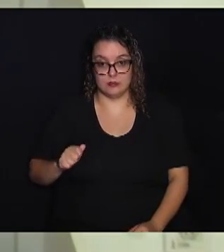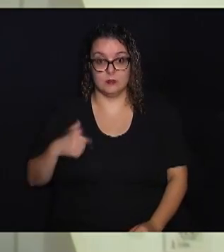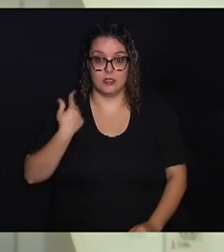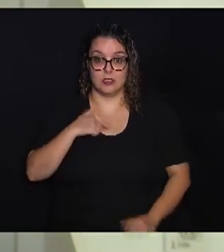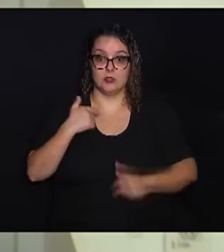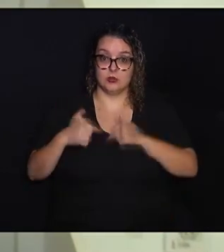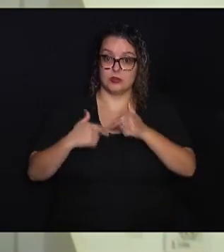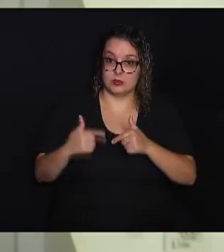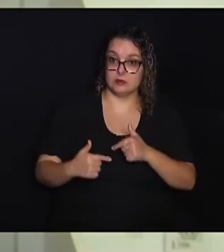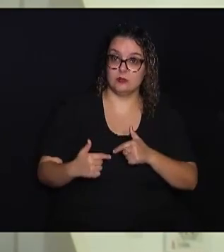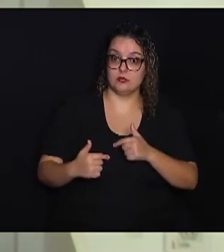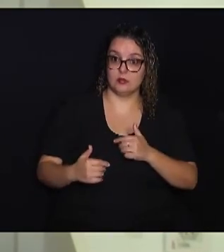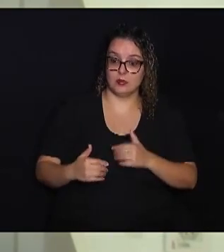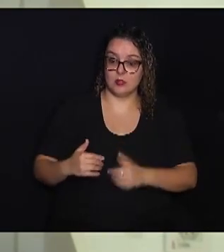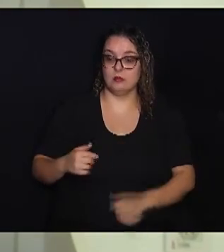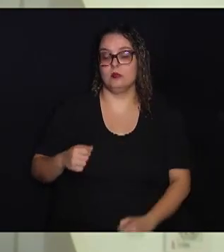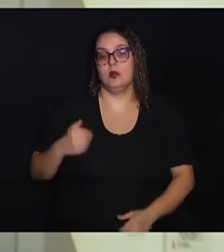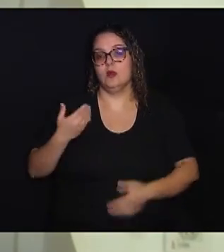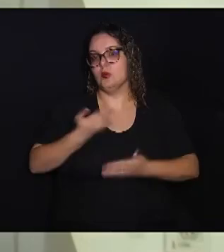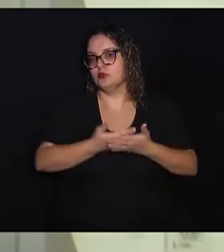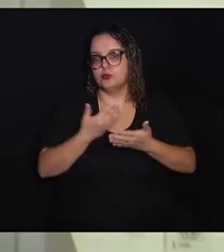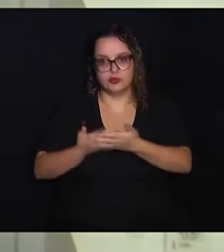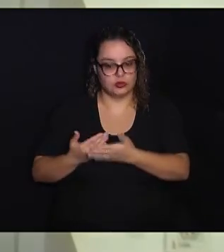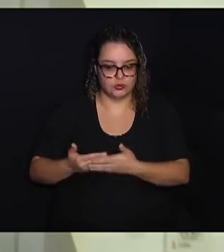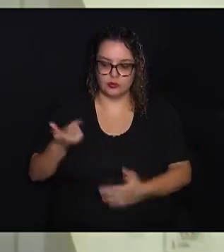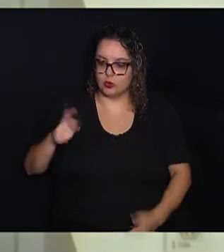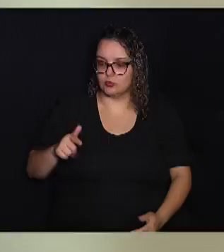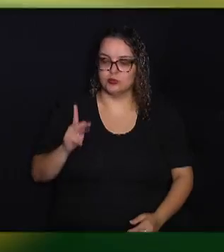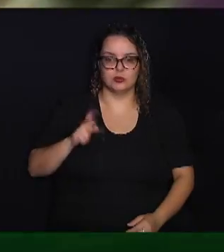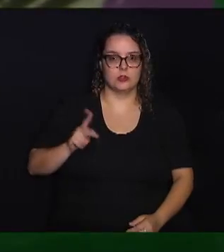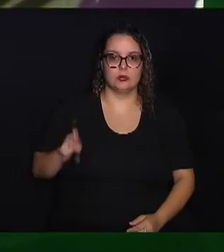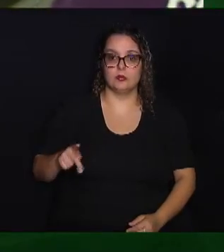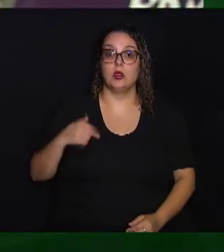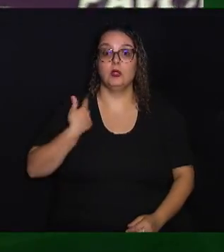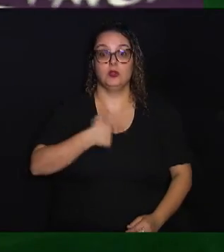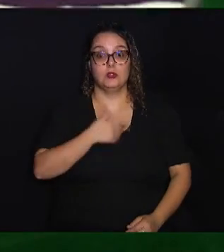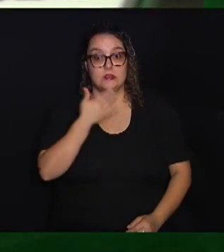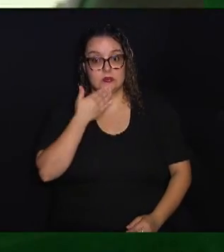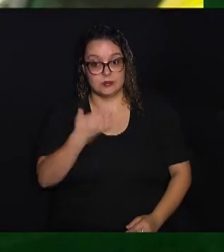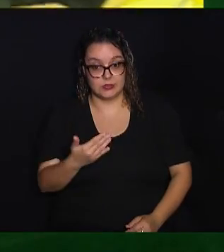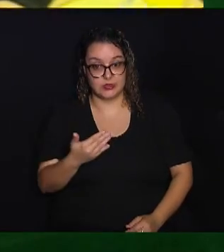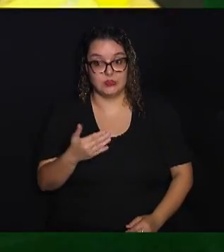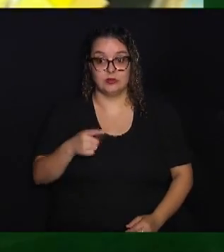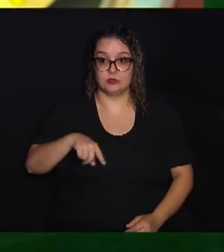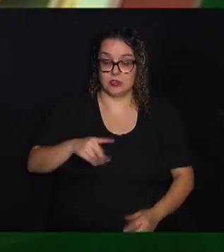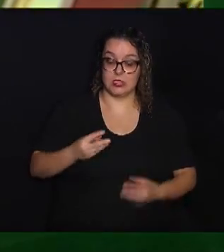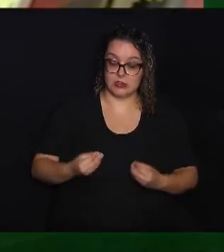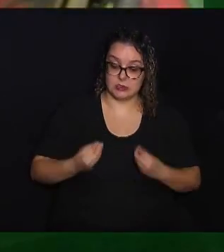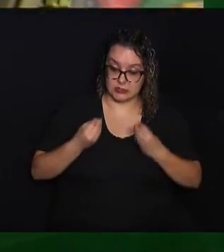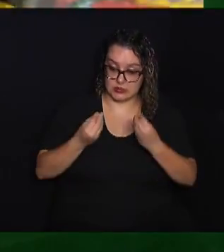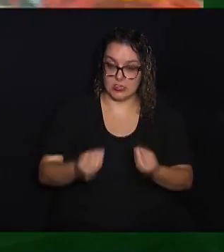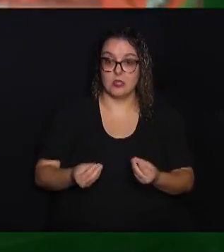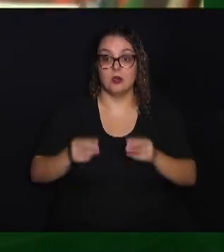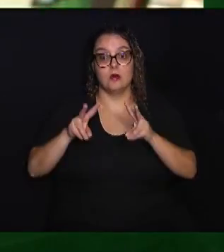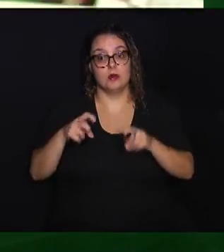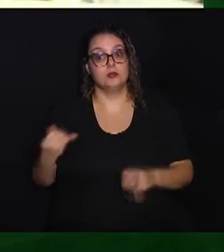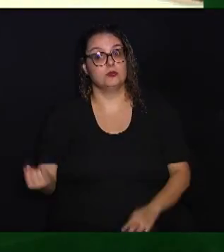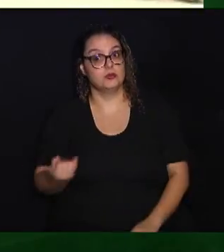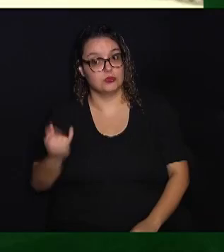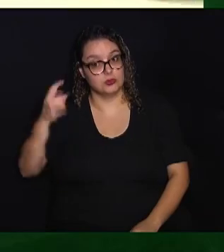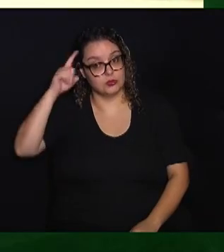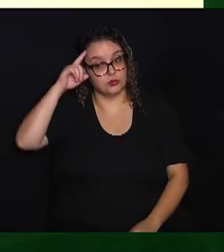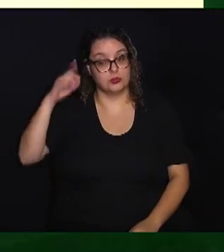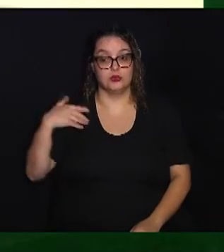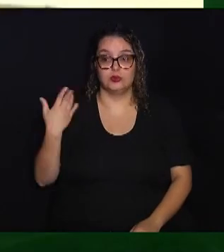a formação continuada desses professores, né? Nós pedimos para que eles tragam assuntos relevantes do dia a